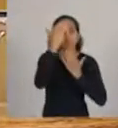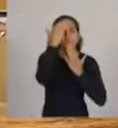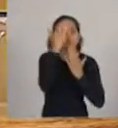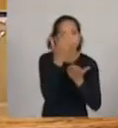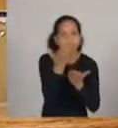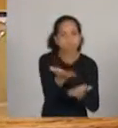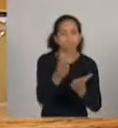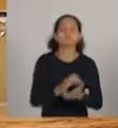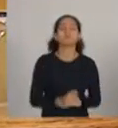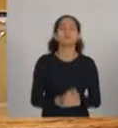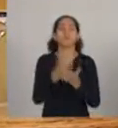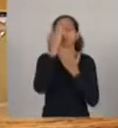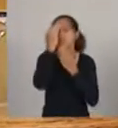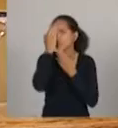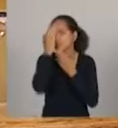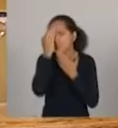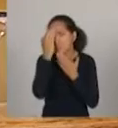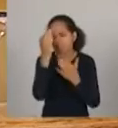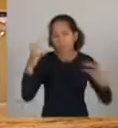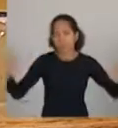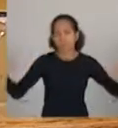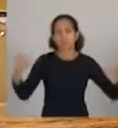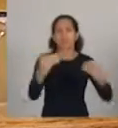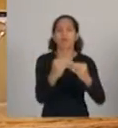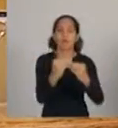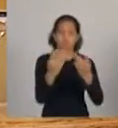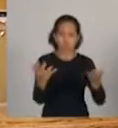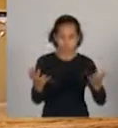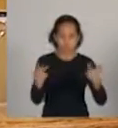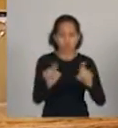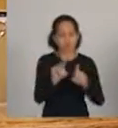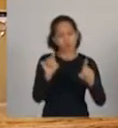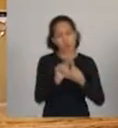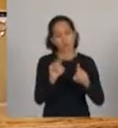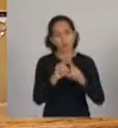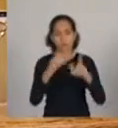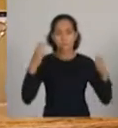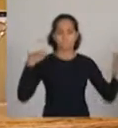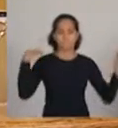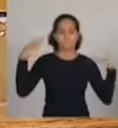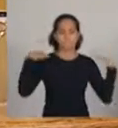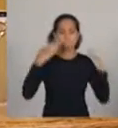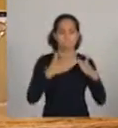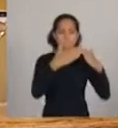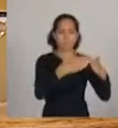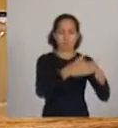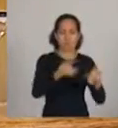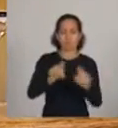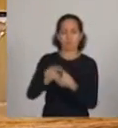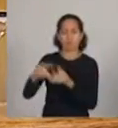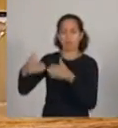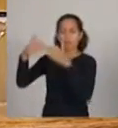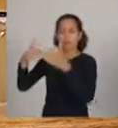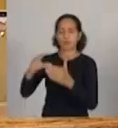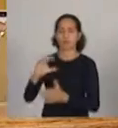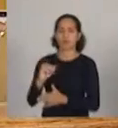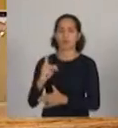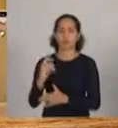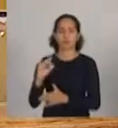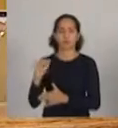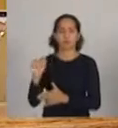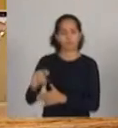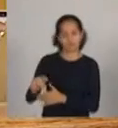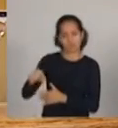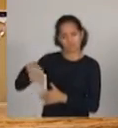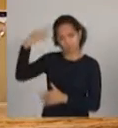agradecer. Agradecer a todos vocês, agradecer a Marinha Brasileira, a Capitania dos Portos, né, por esse